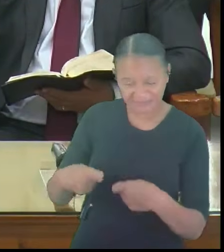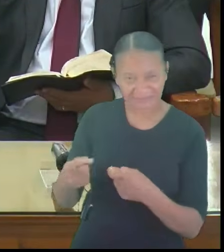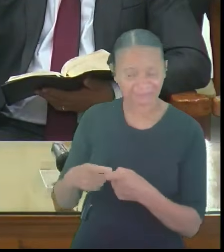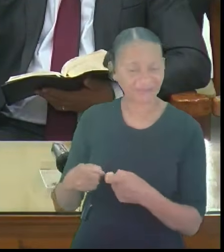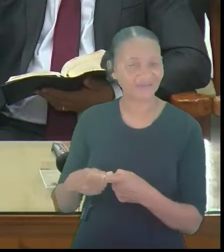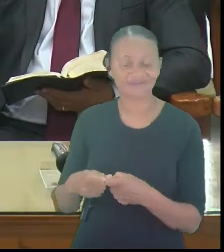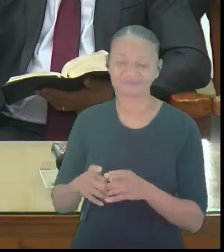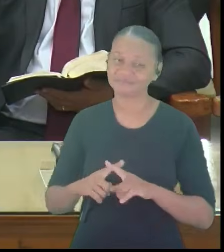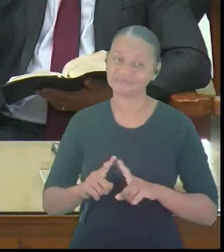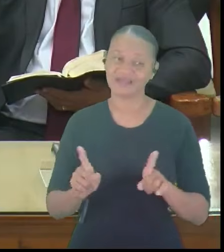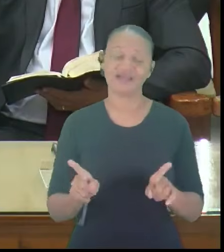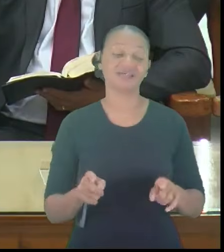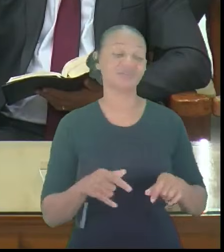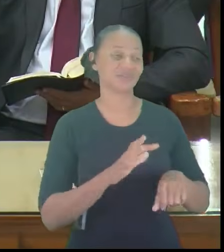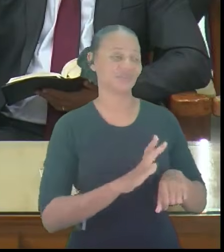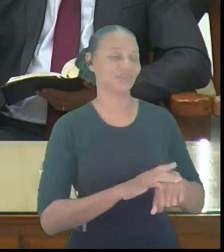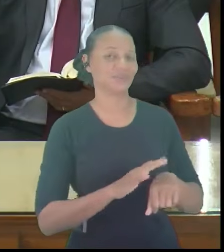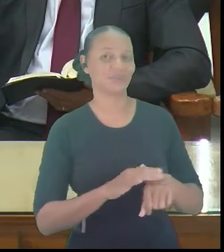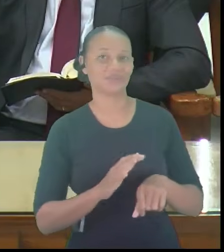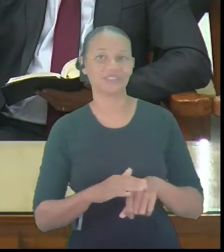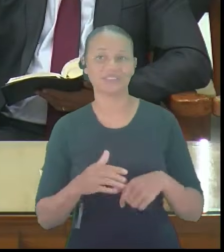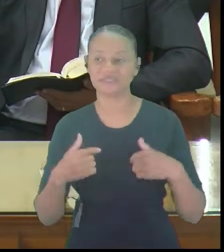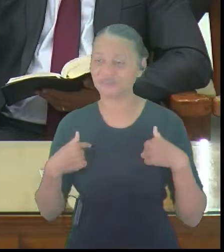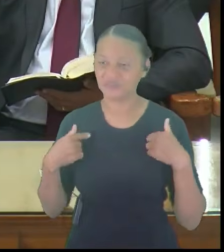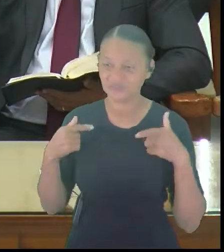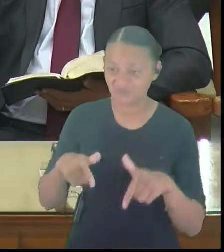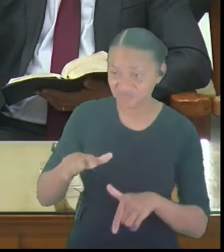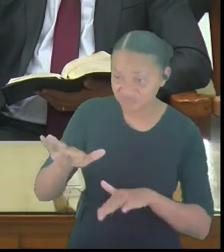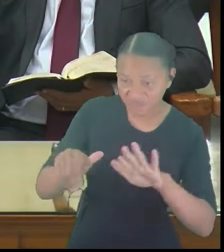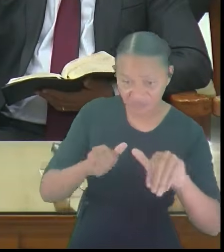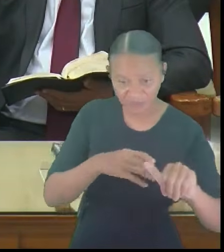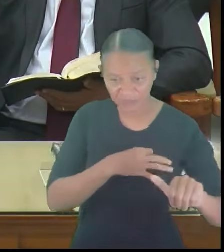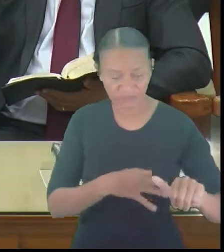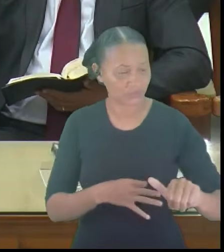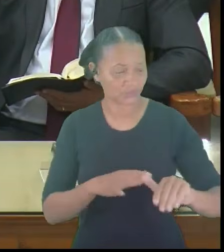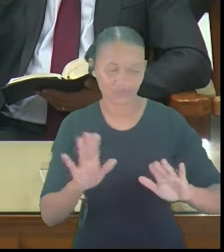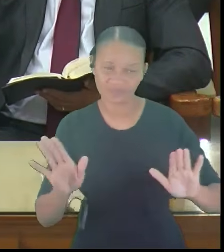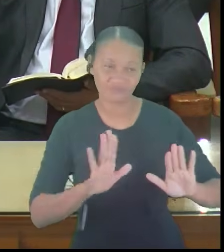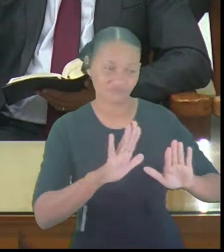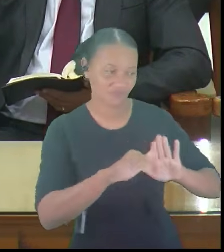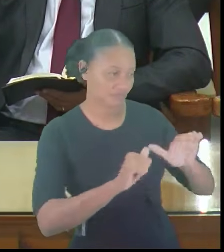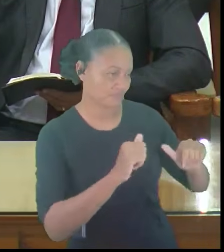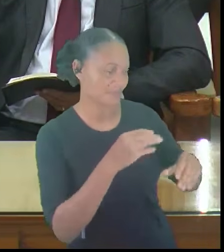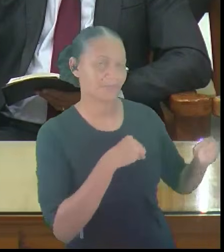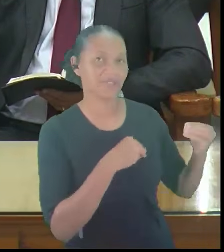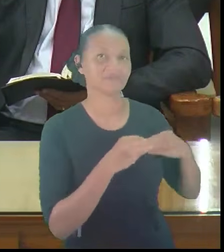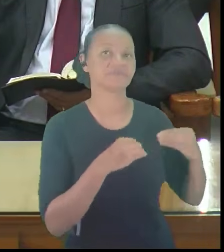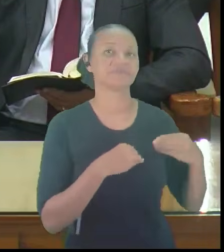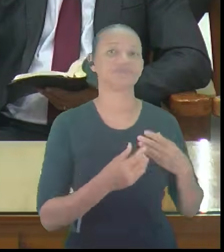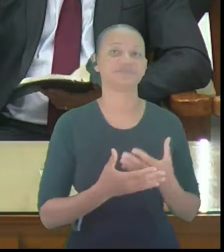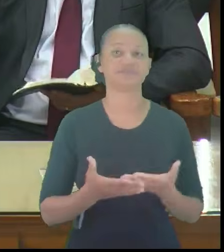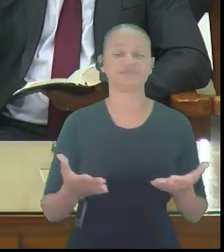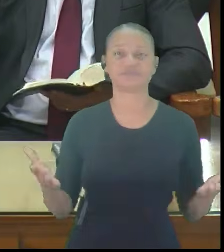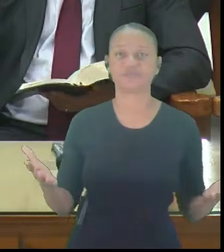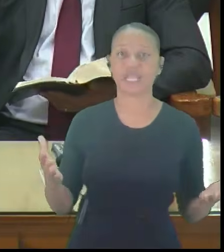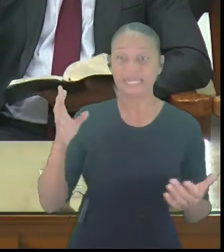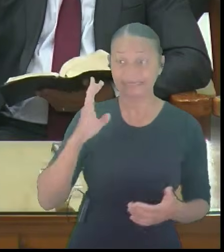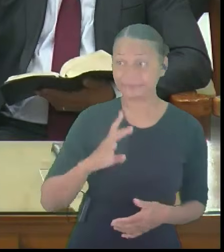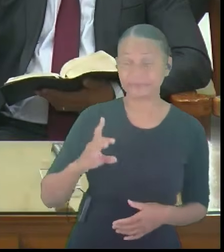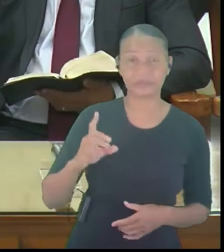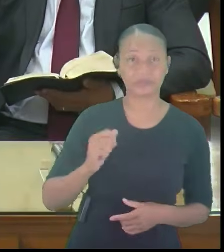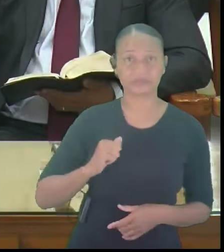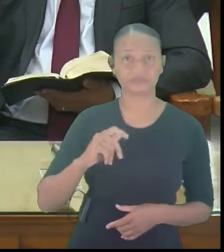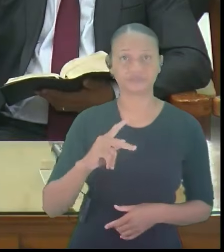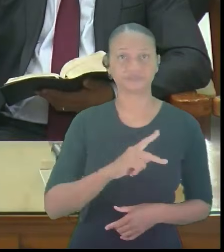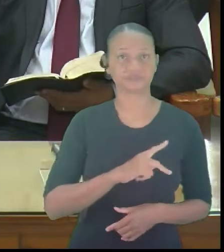médico, mas sim os doentes. Eu não vim chamar os justos, mas os pecadores. Aí os